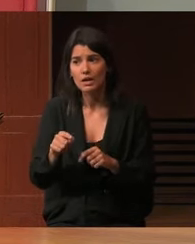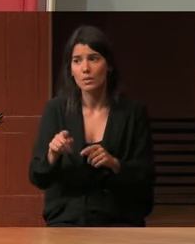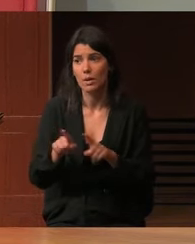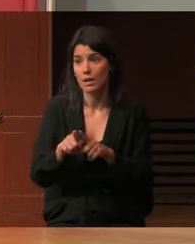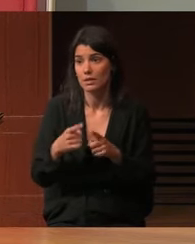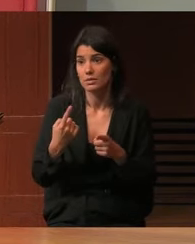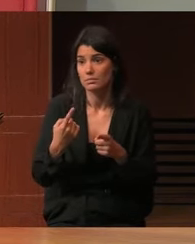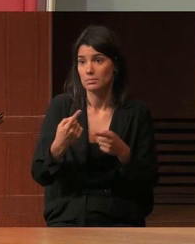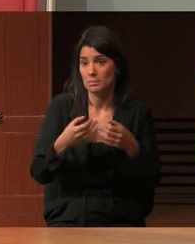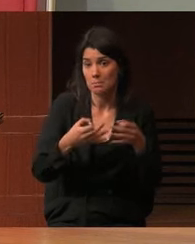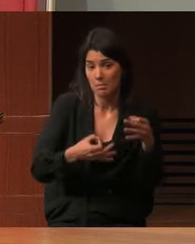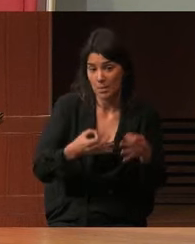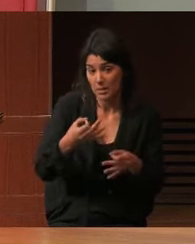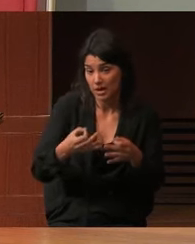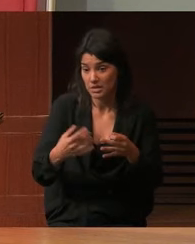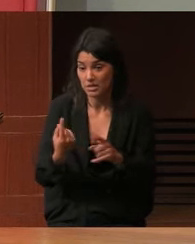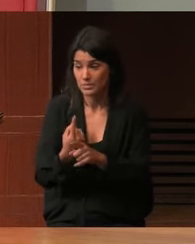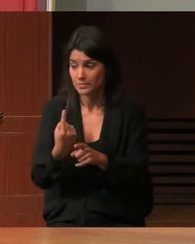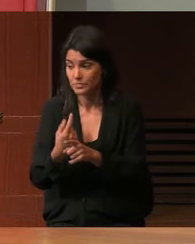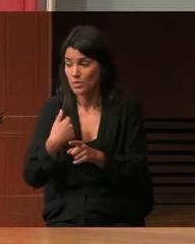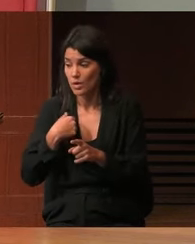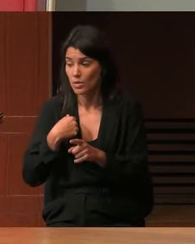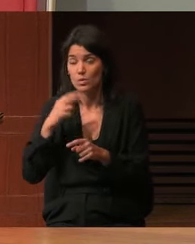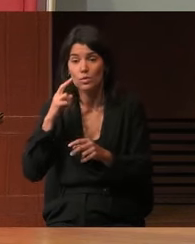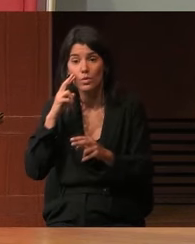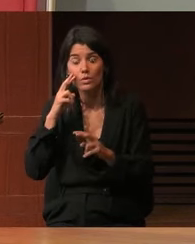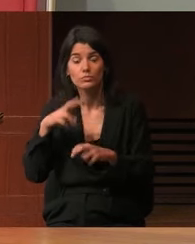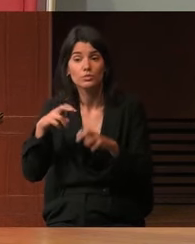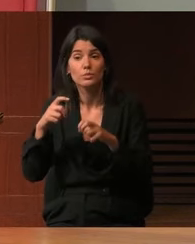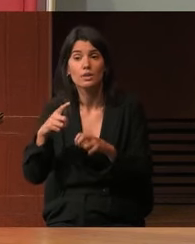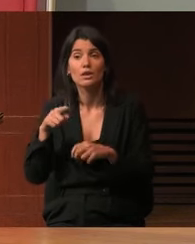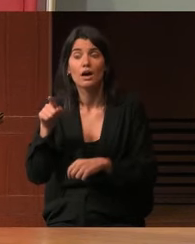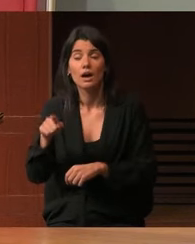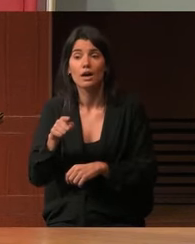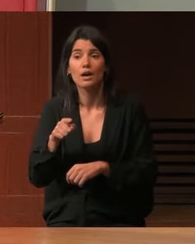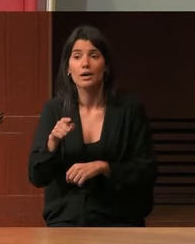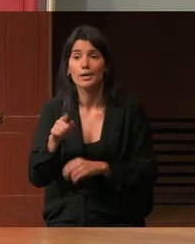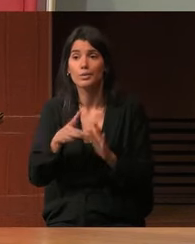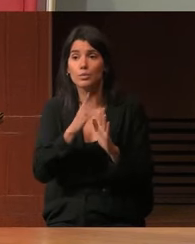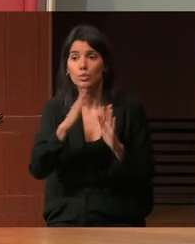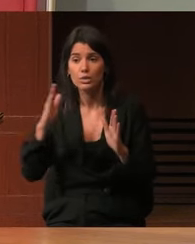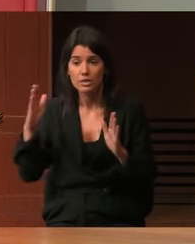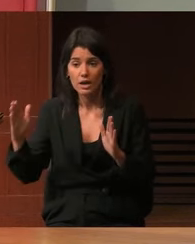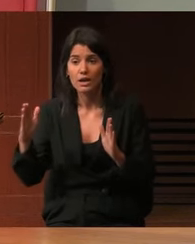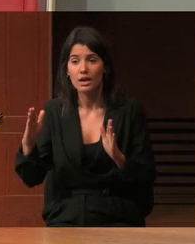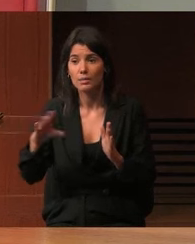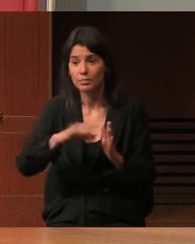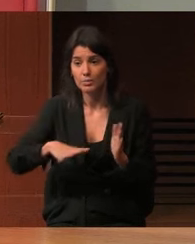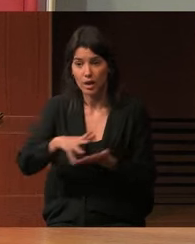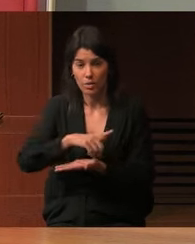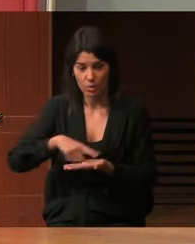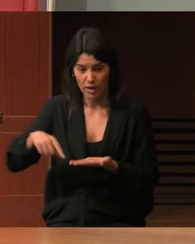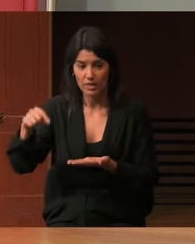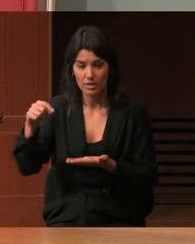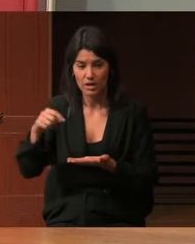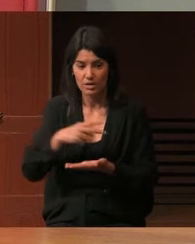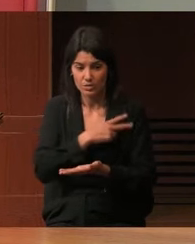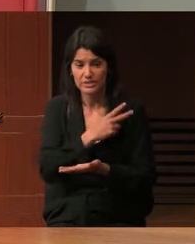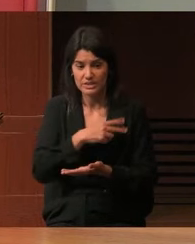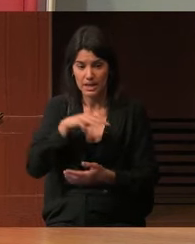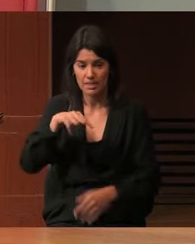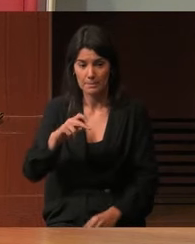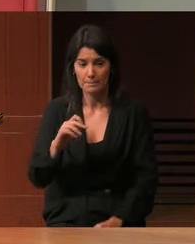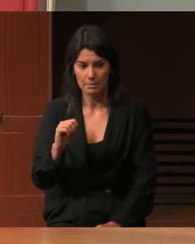máquina, de que tomei conhecimento na biblioteca da Universidade de Maastricht, na Holanda. A coisa chama-se